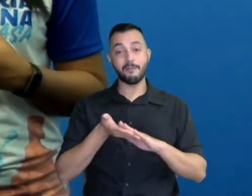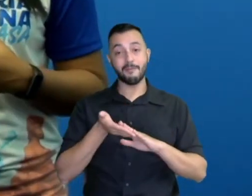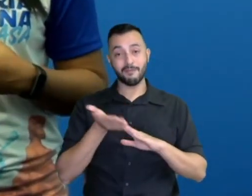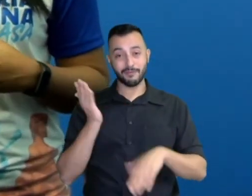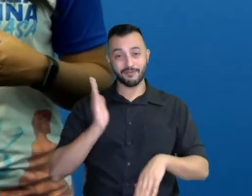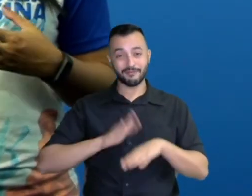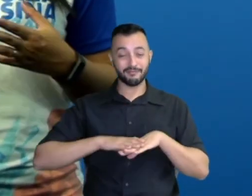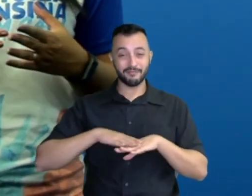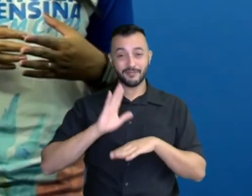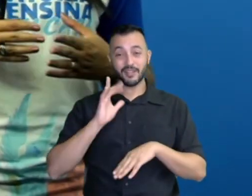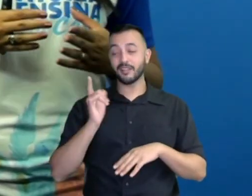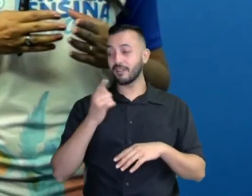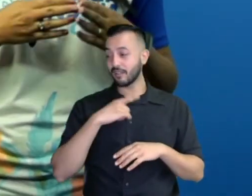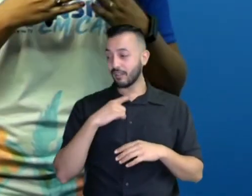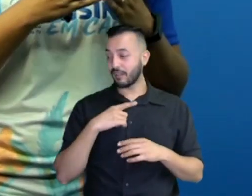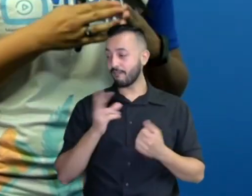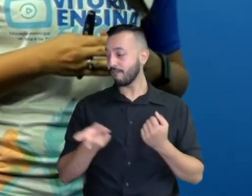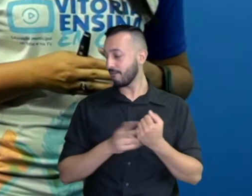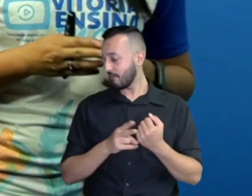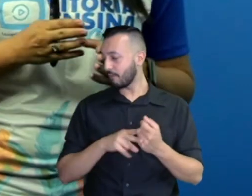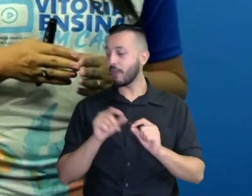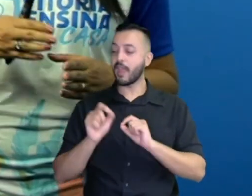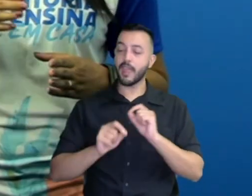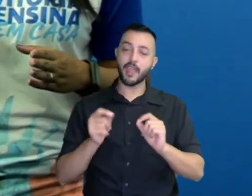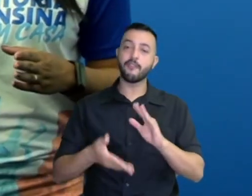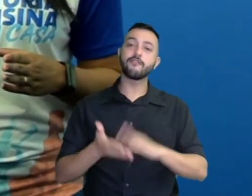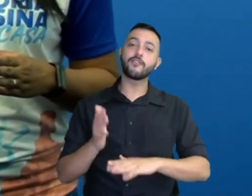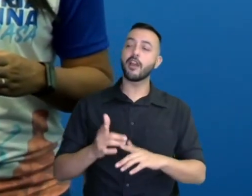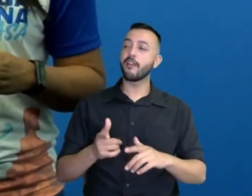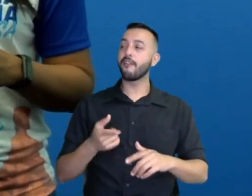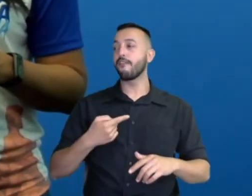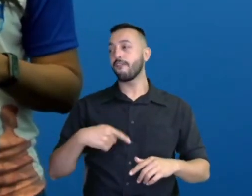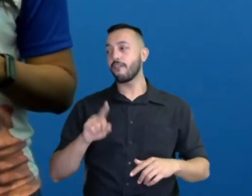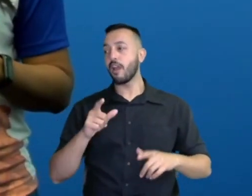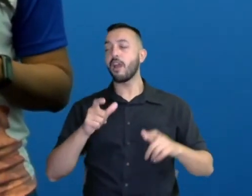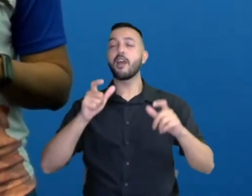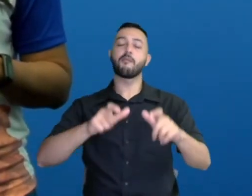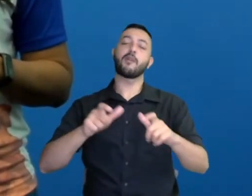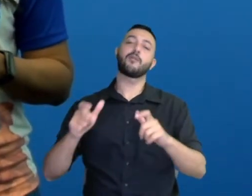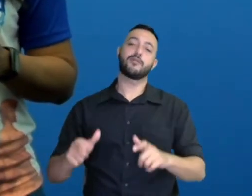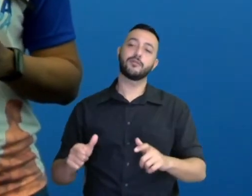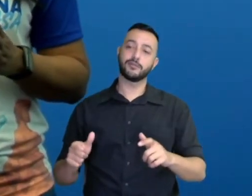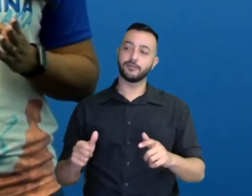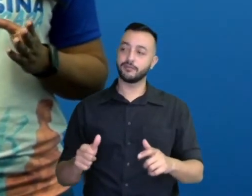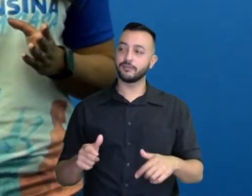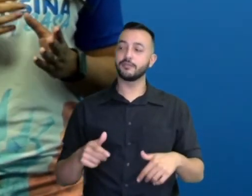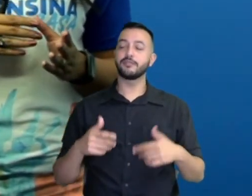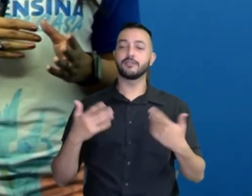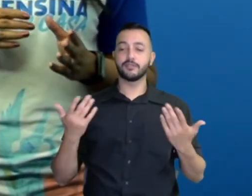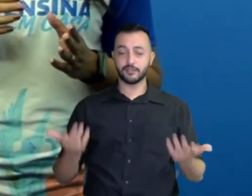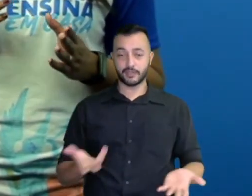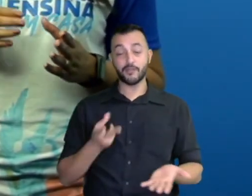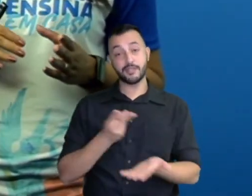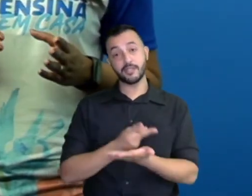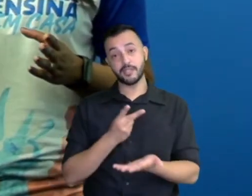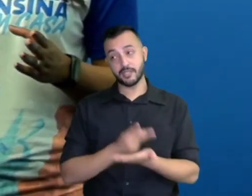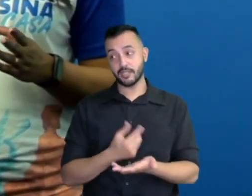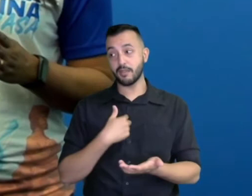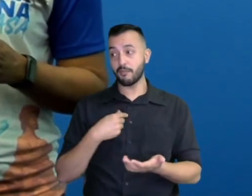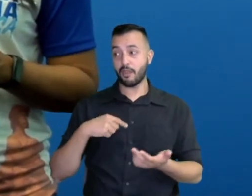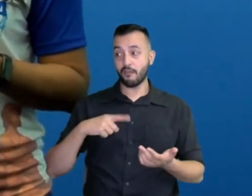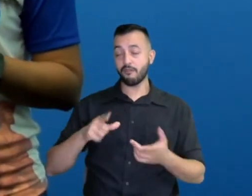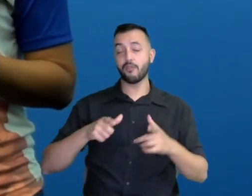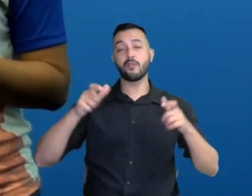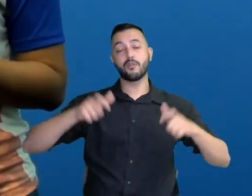língua espanhola, e é o verbo quem vai a algum lugar. Então, sempre que eu vou a